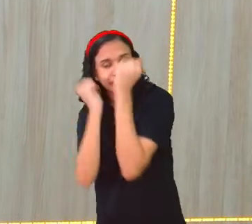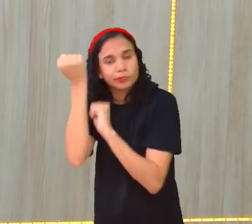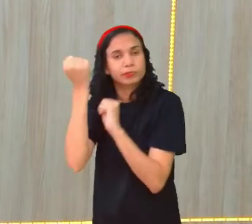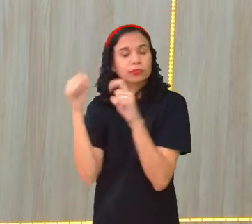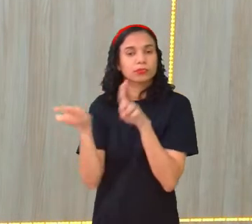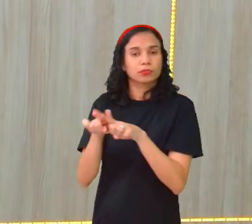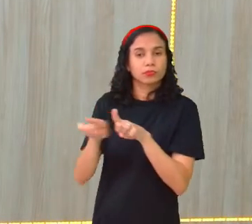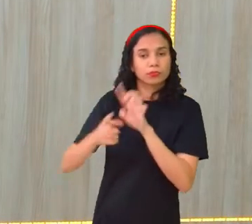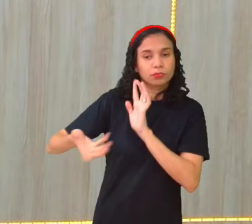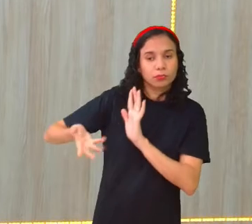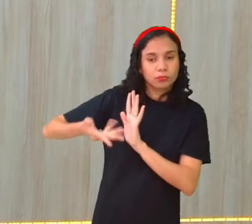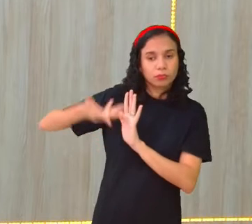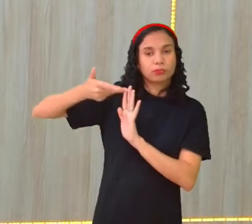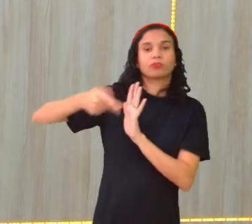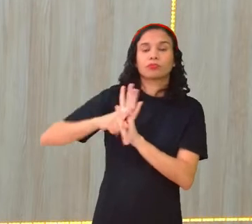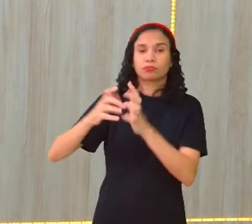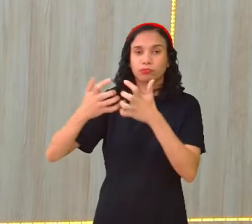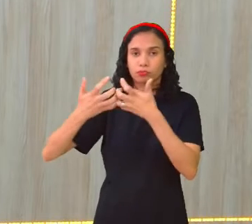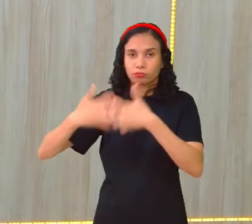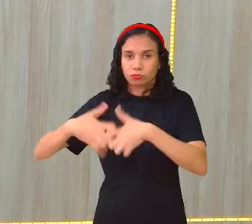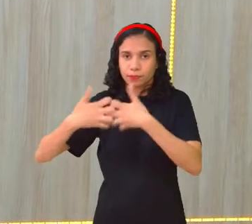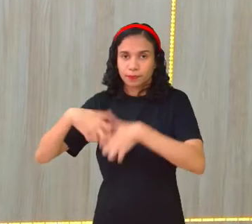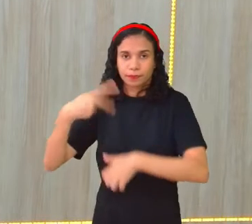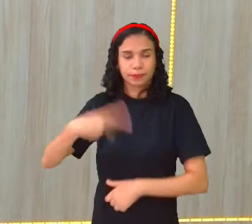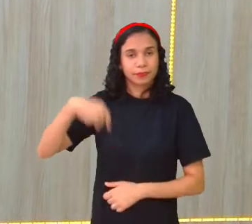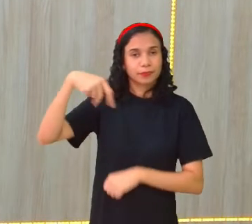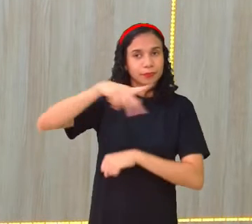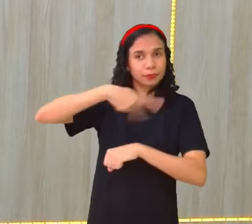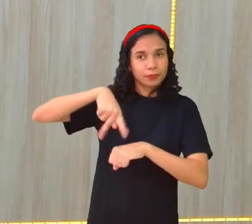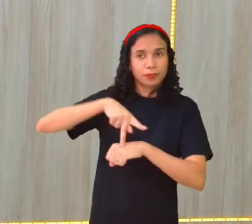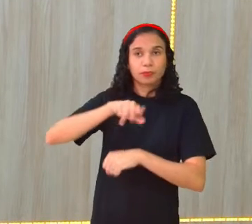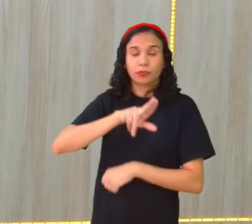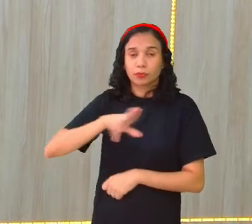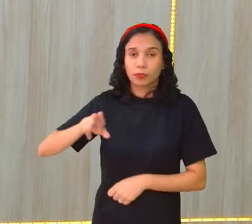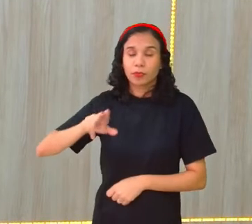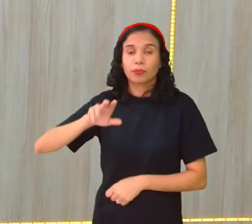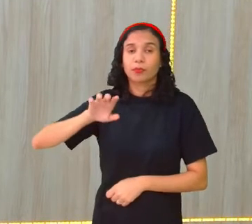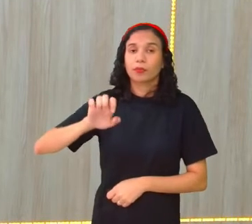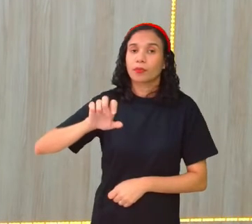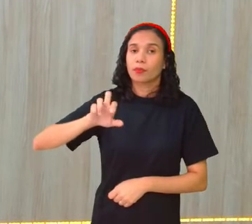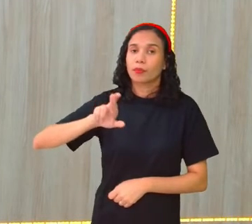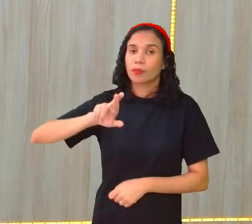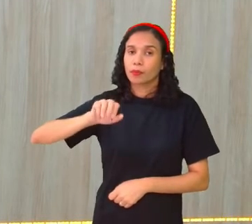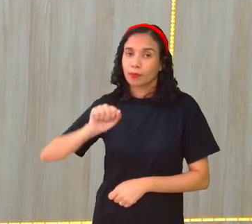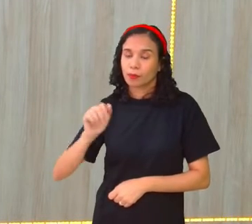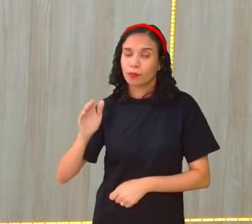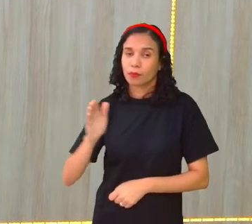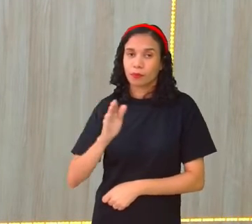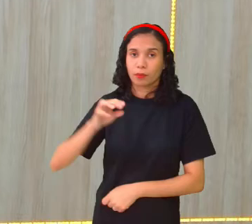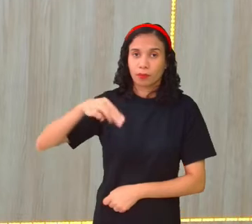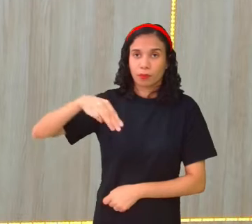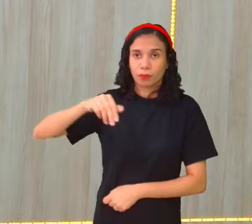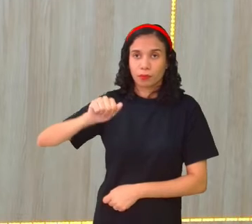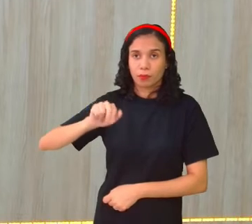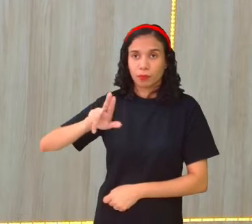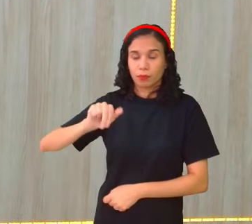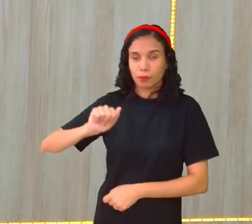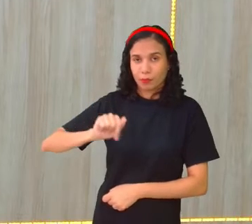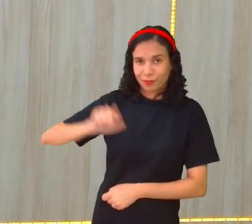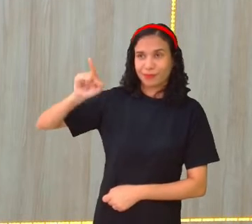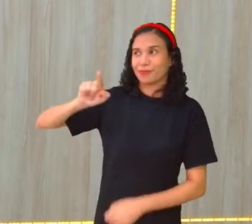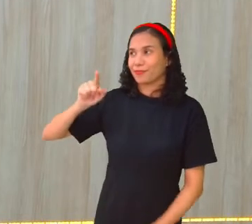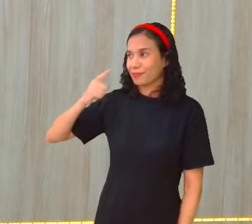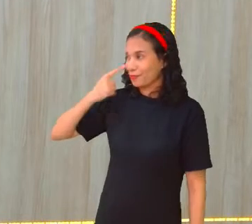de industrialização no nosso país, que ficou conhecido como a Era Mauá. Certo?